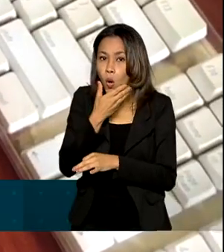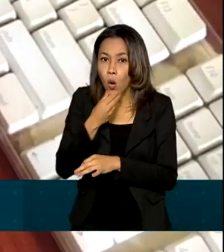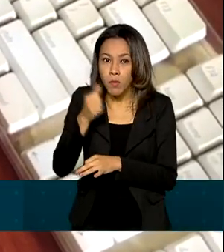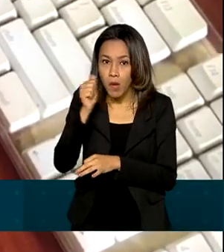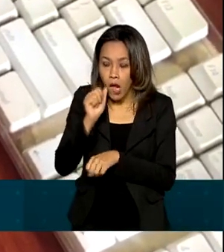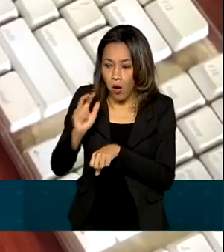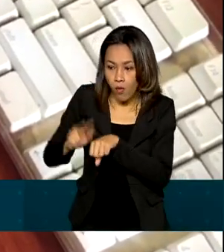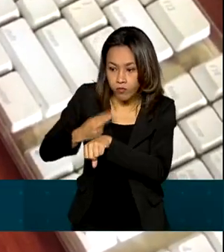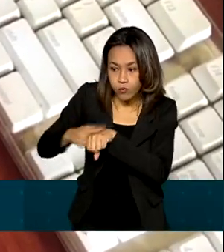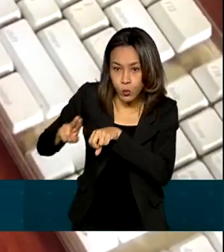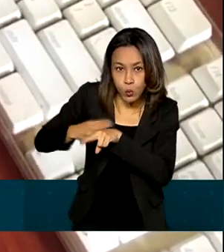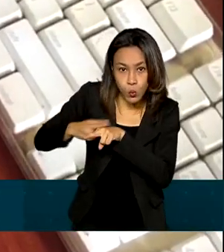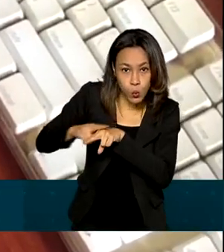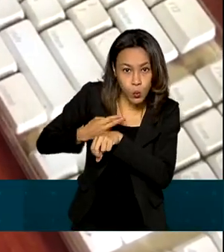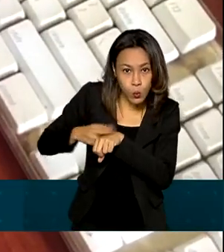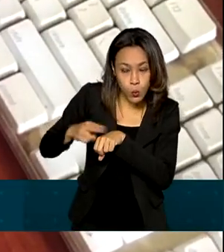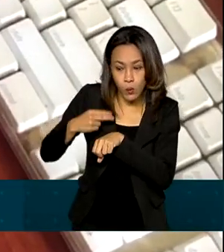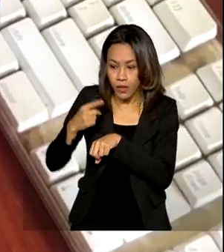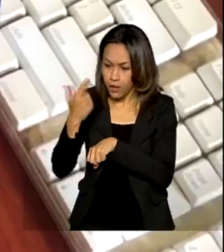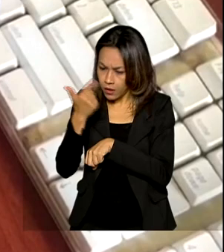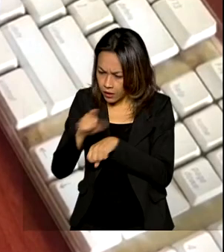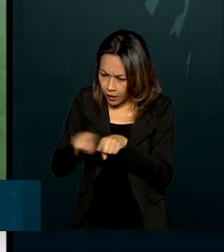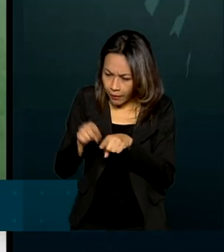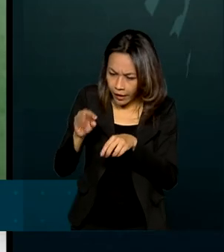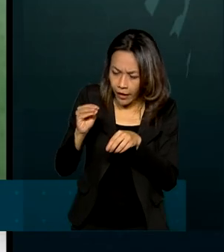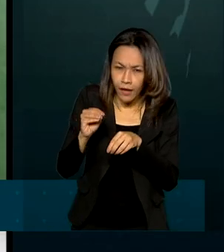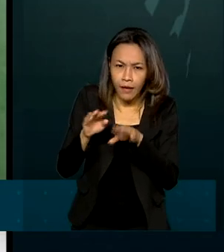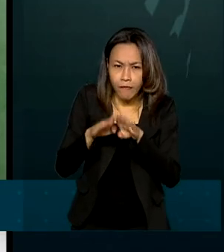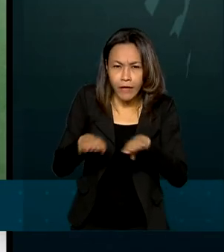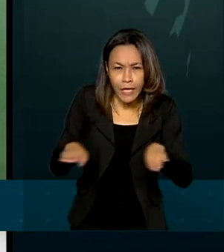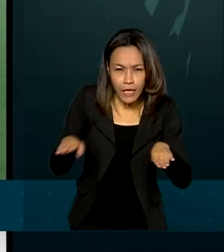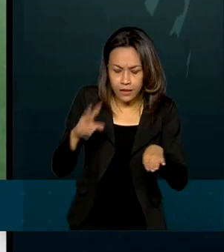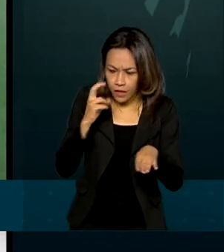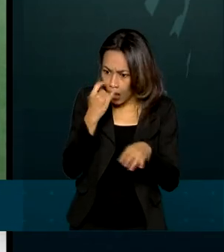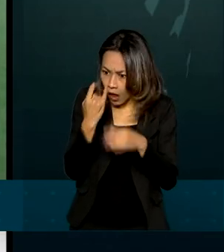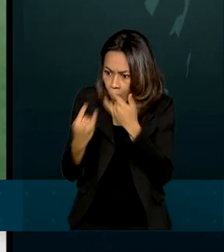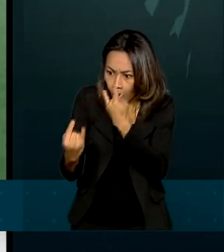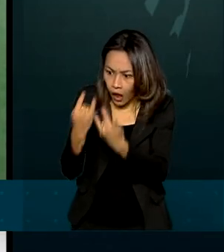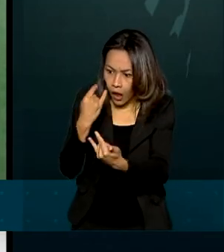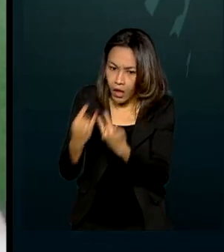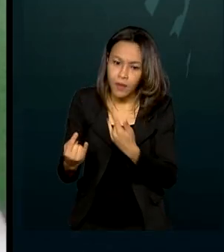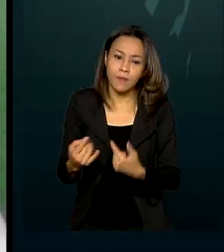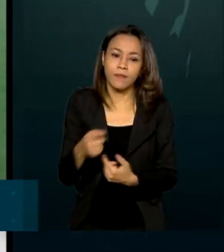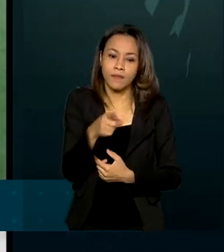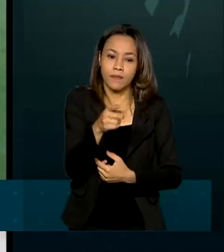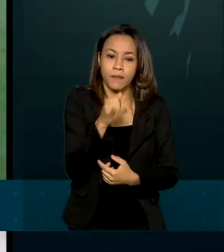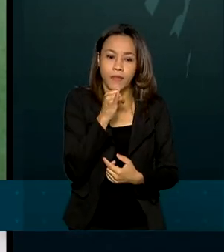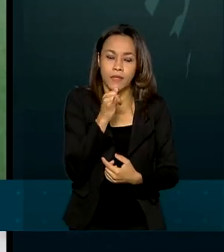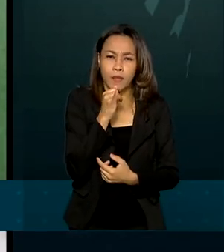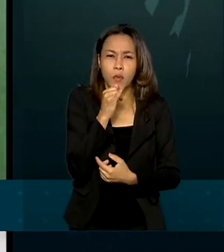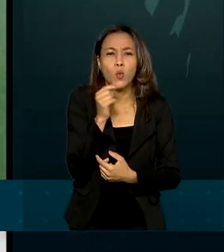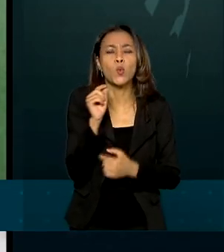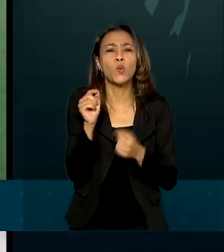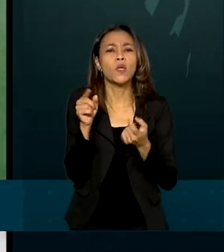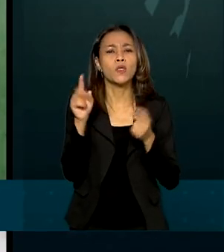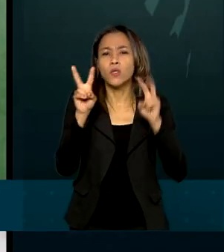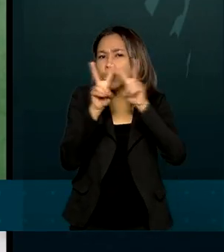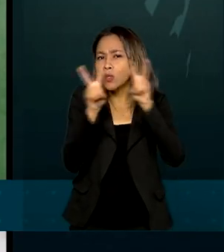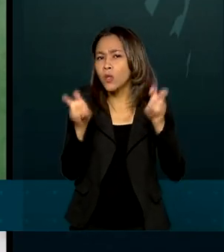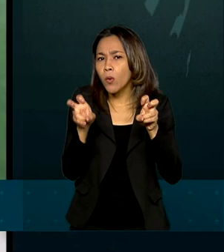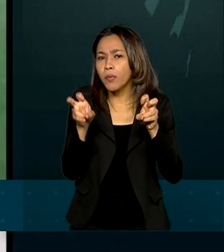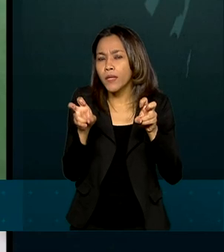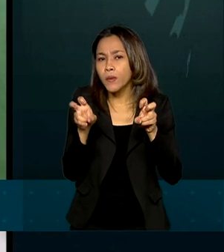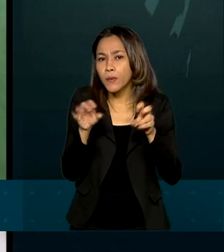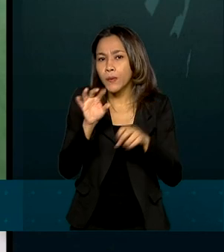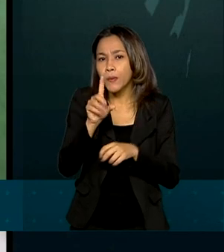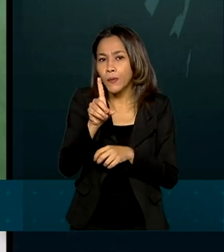que aparentemente era de desenhos infantis. Quando teve acesso a um desenho específico,